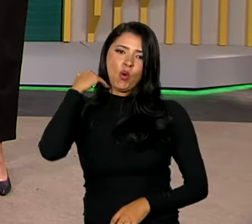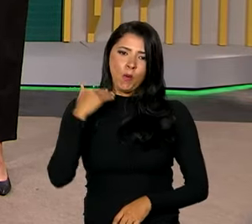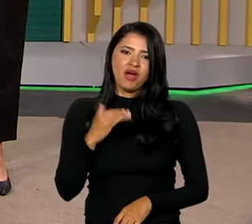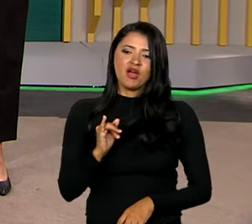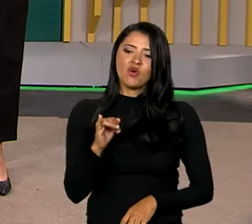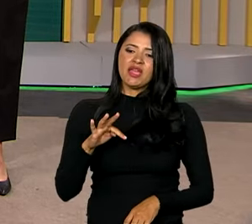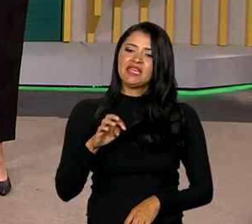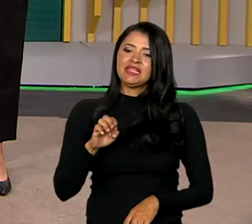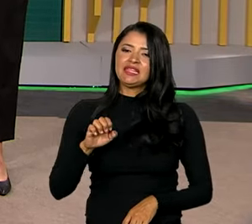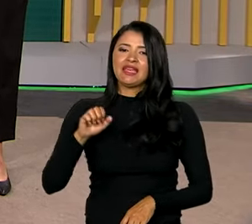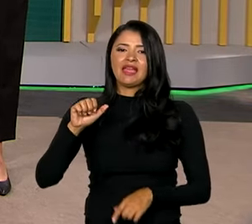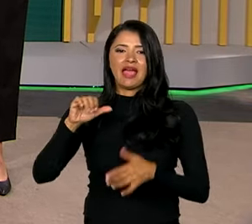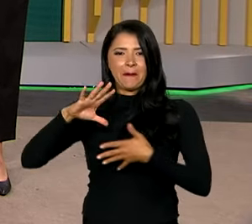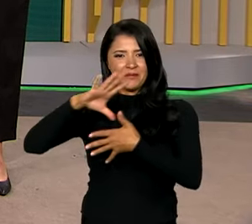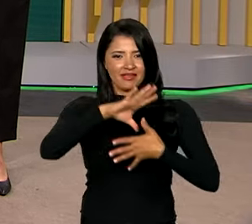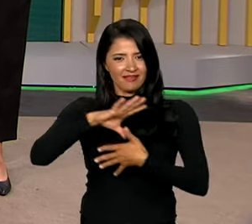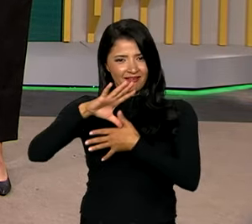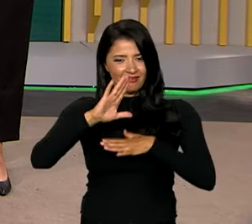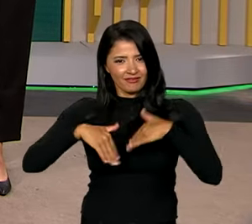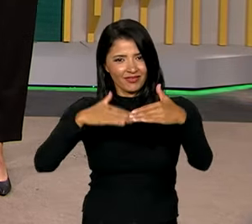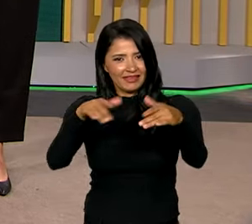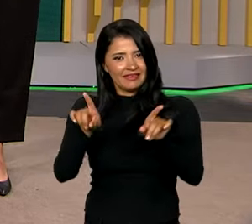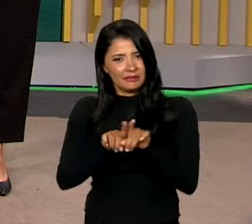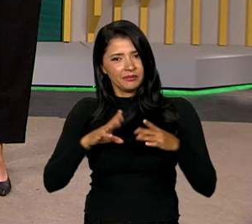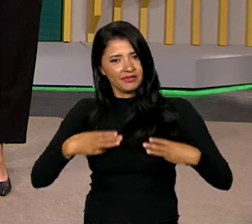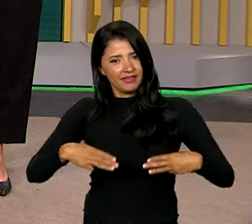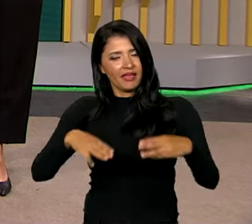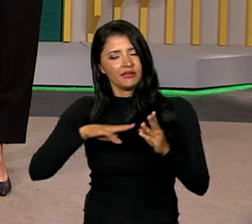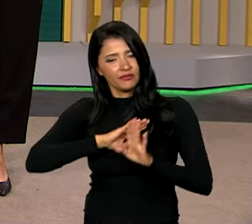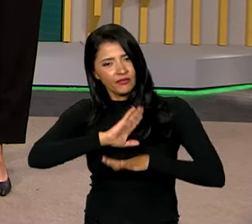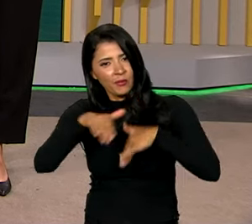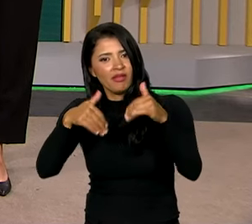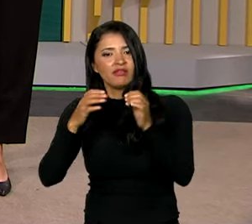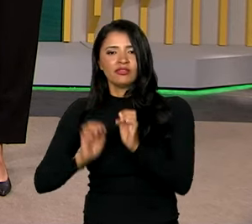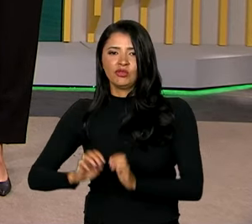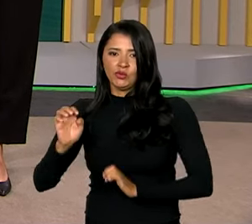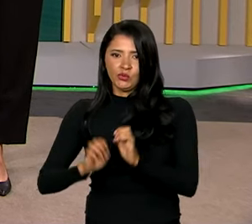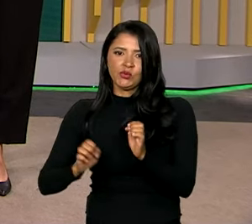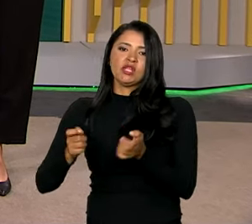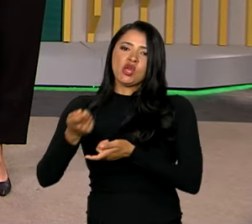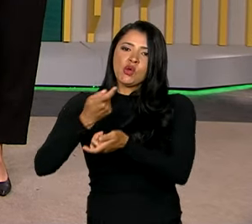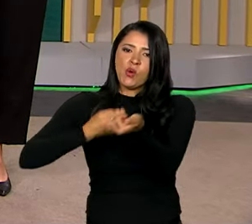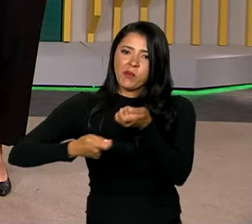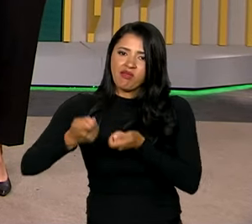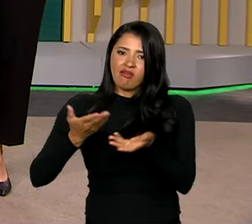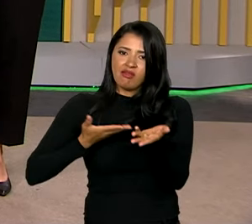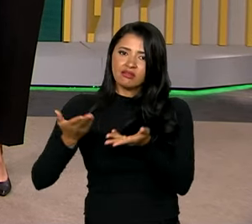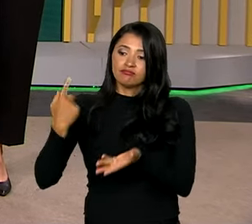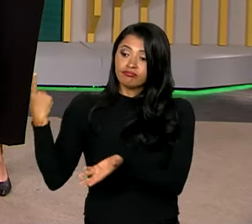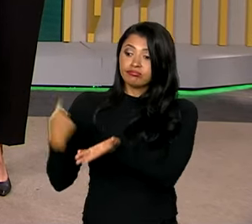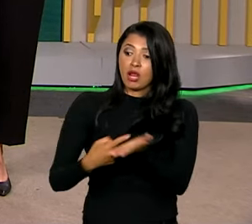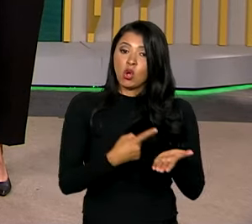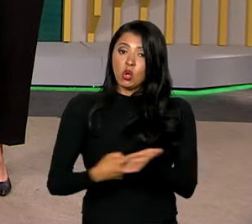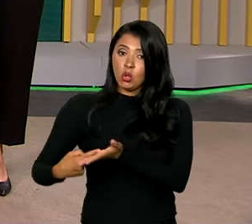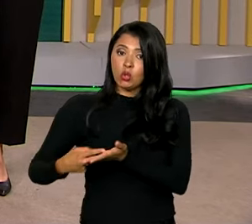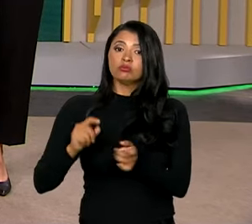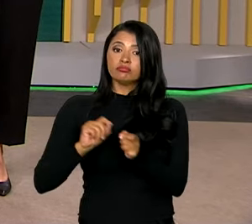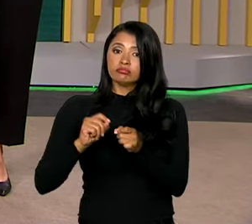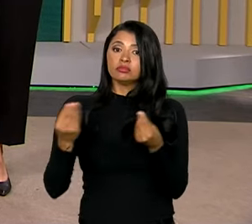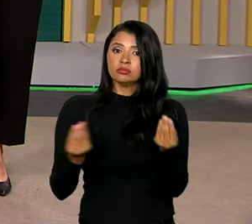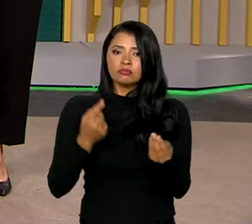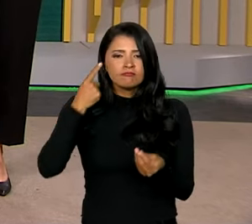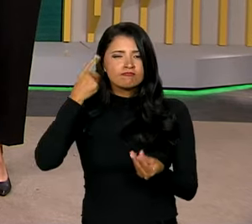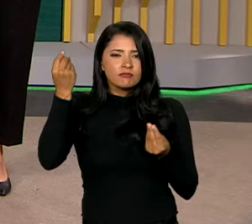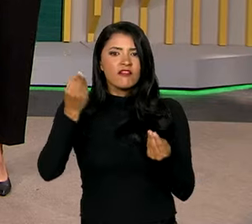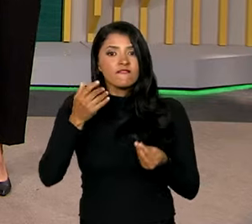de Desenvolvimento e o Ministério do Desenvolvimento, Indústria, Comércio e Serviços firmaram um acordo. A ideia é